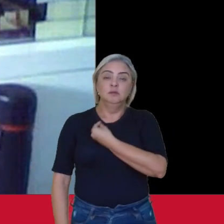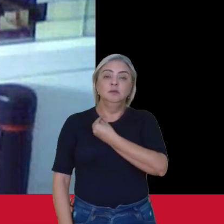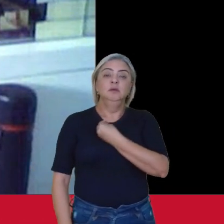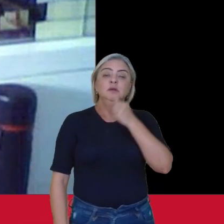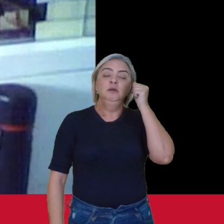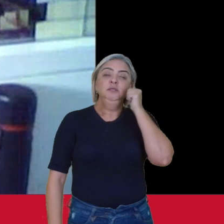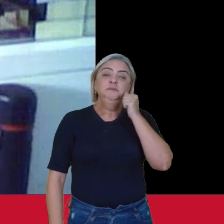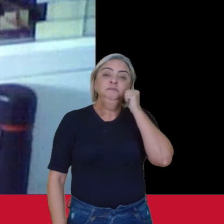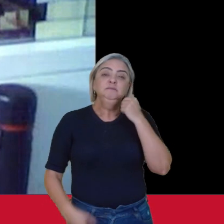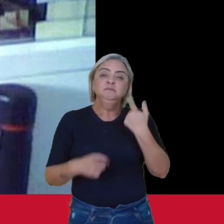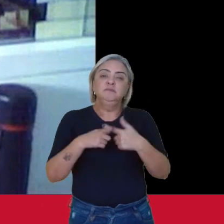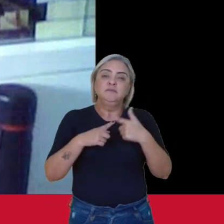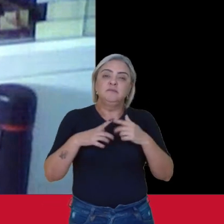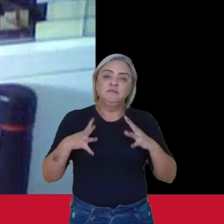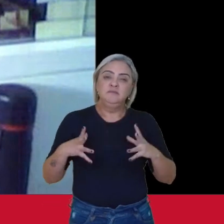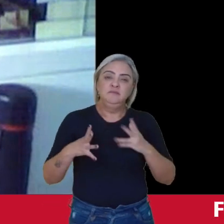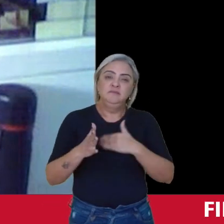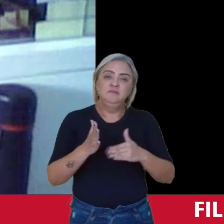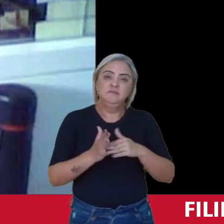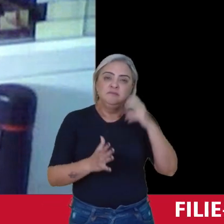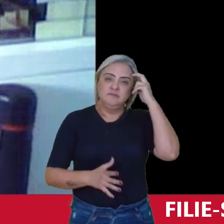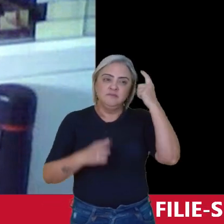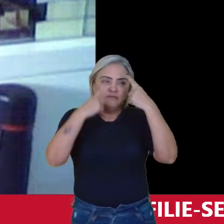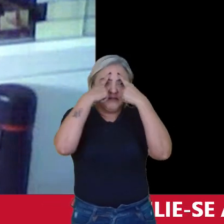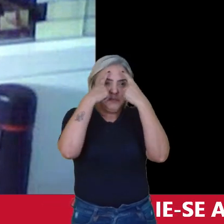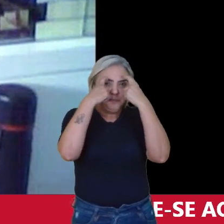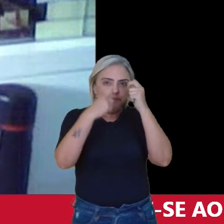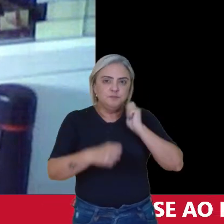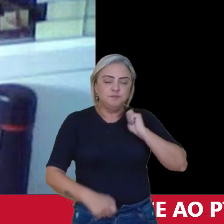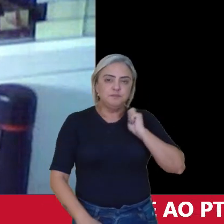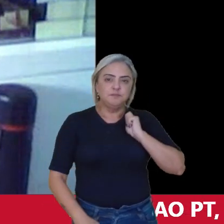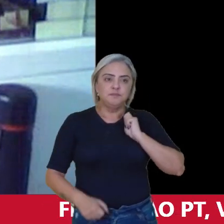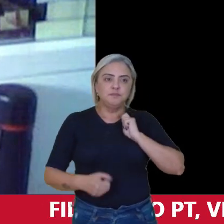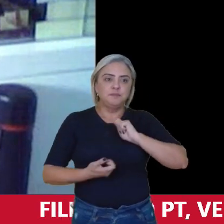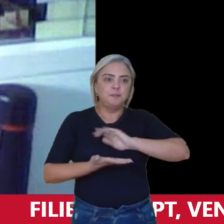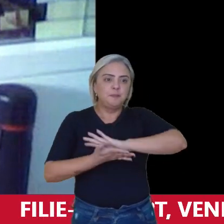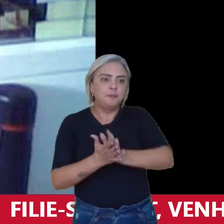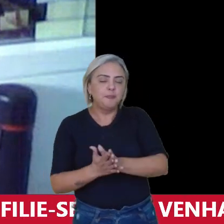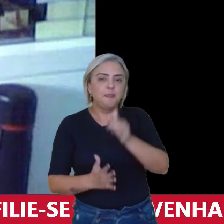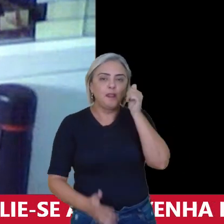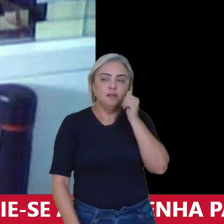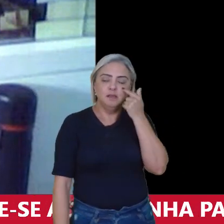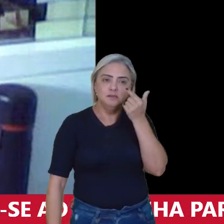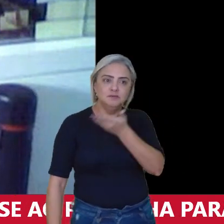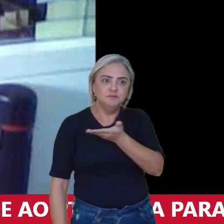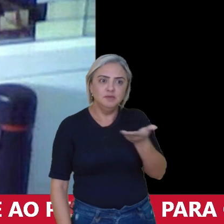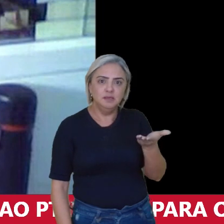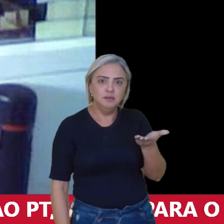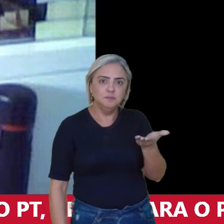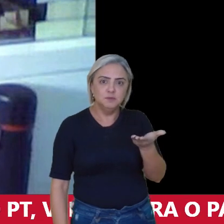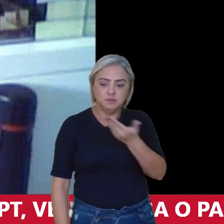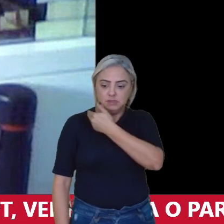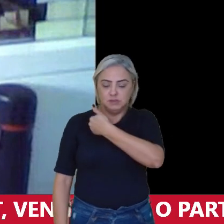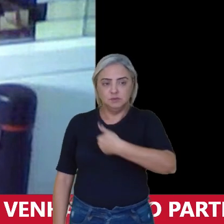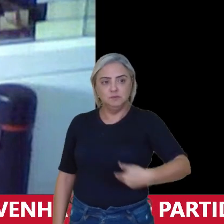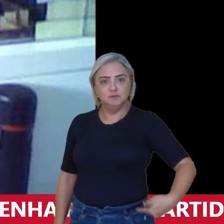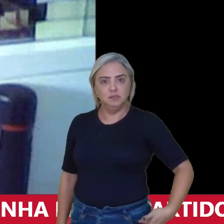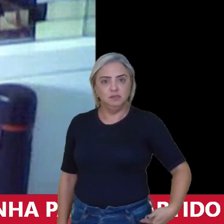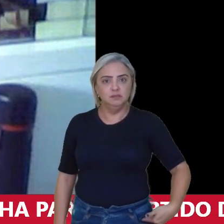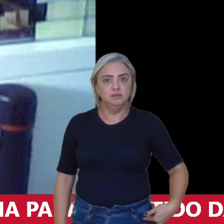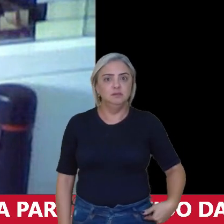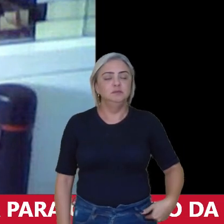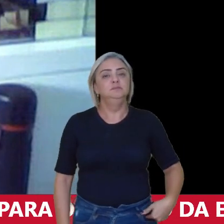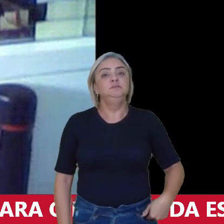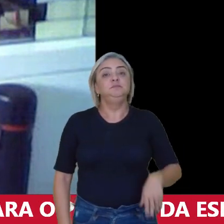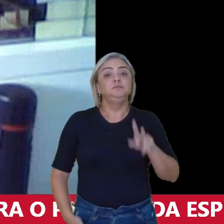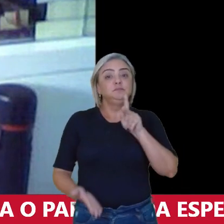mulheres. Porque toda conduta violenta, misógina, que nós assistimos neste governo,